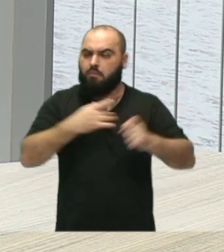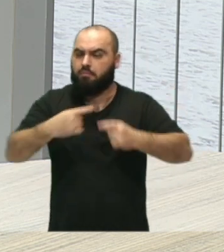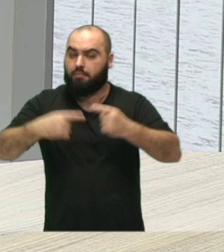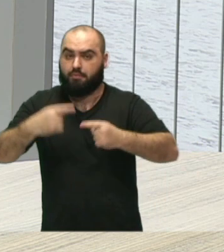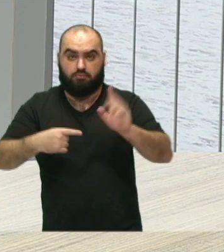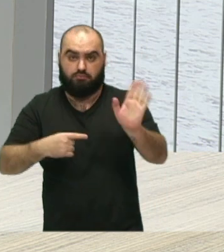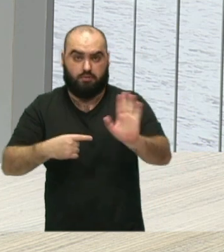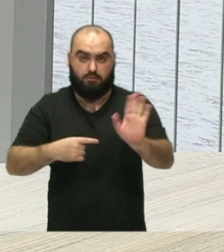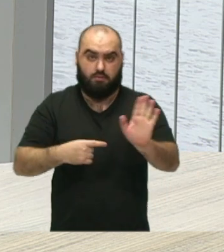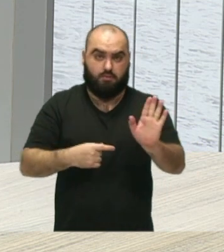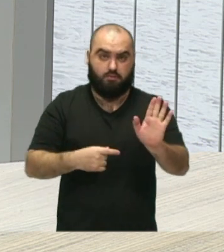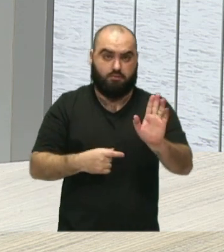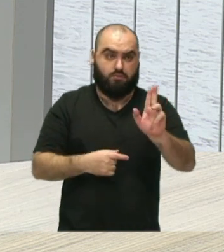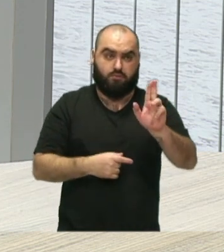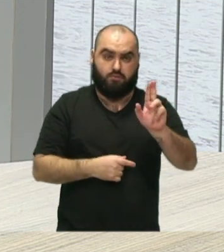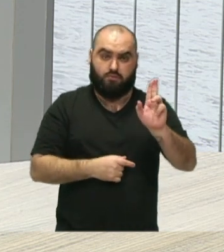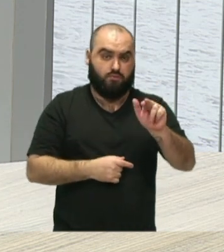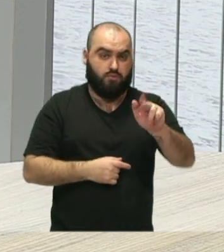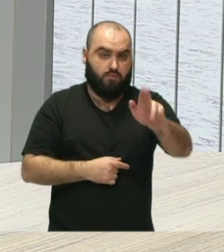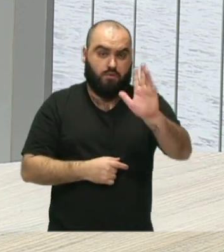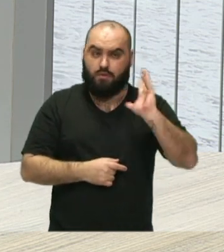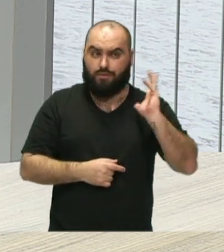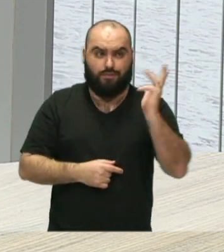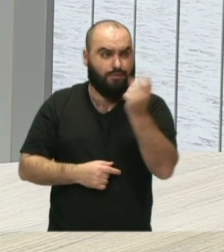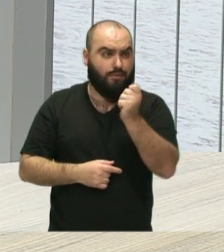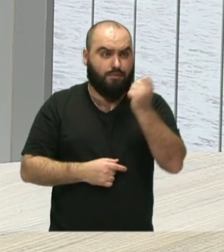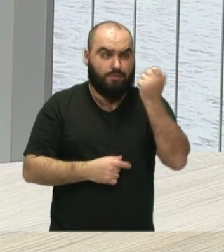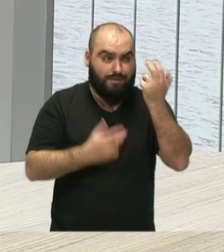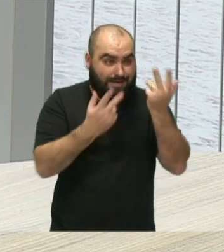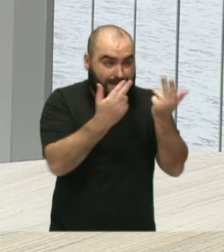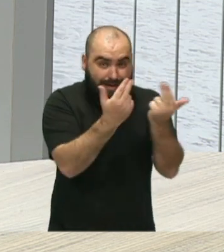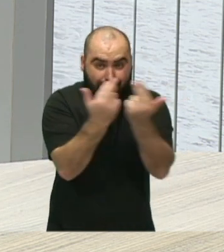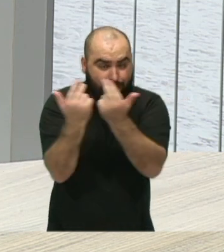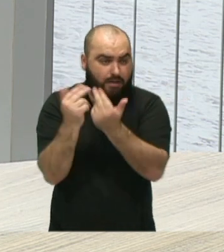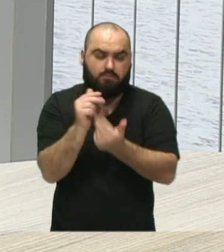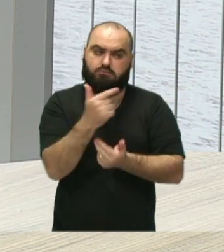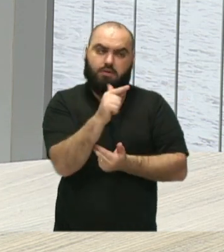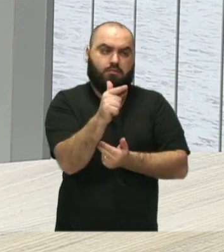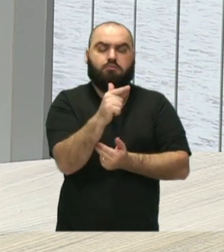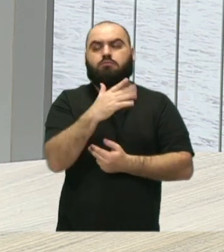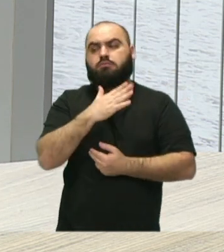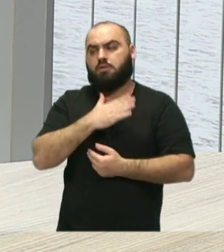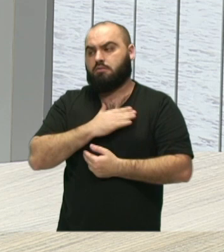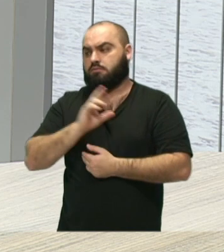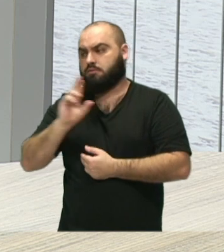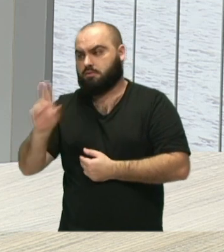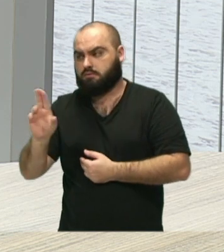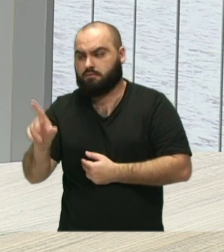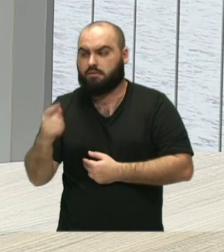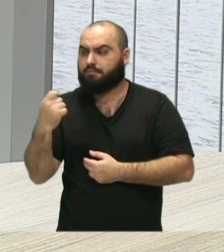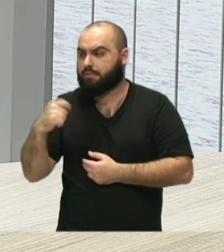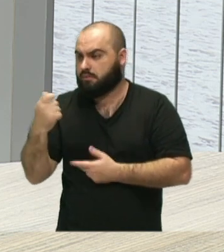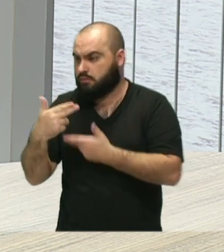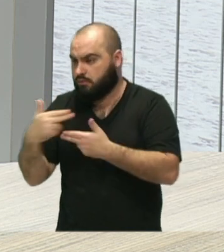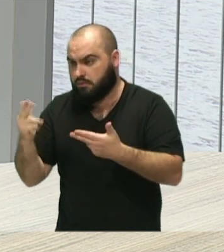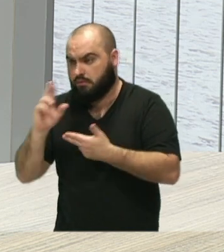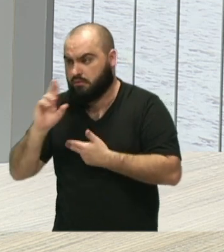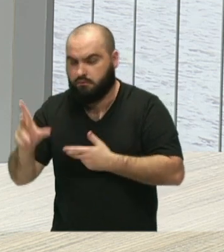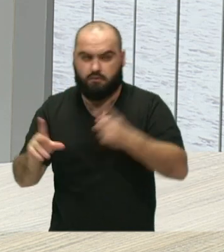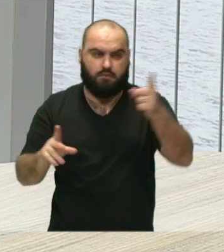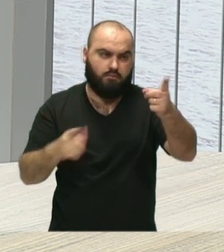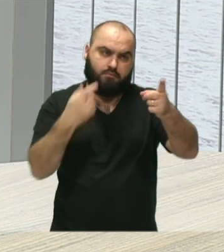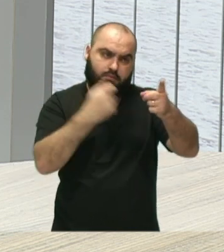não seremos, graças a Deus, todos iguais, nós somos diferentes, temos necessidades diferentes, mas para além disso,